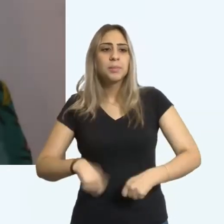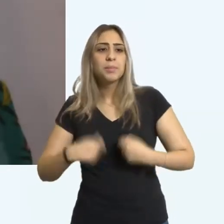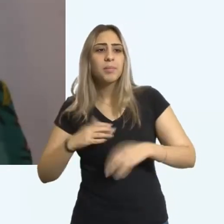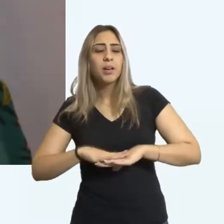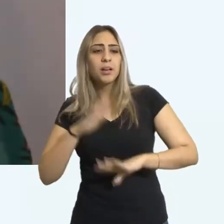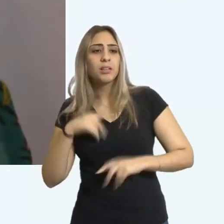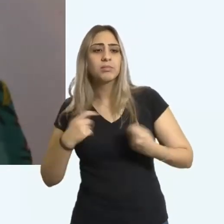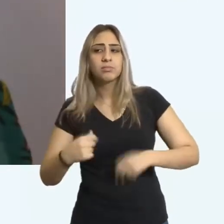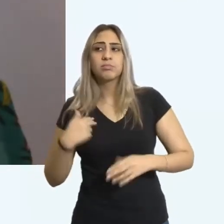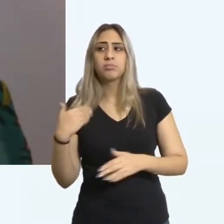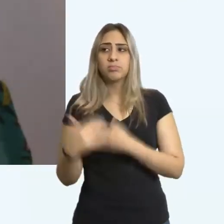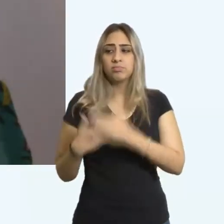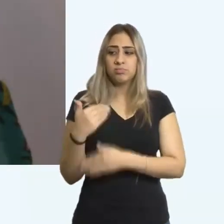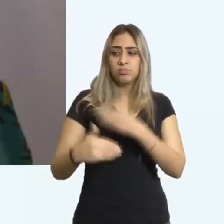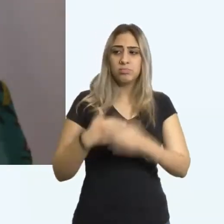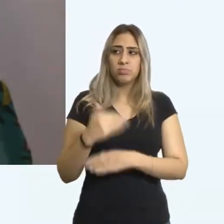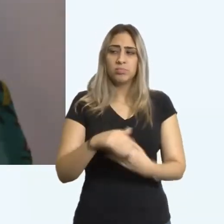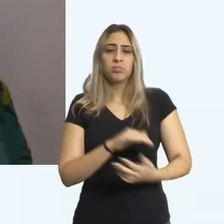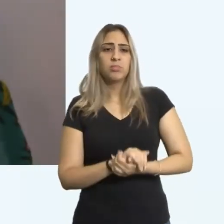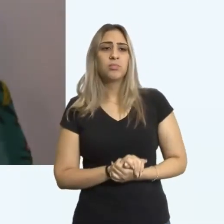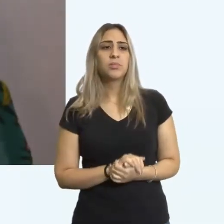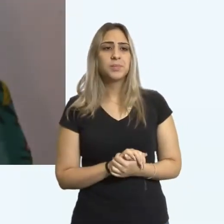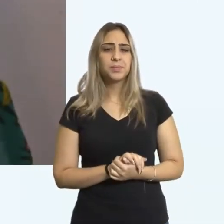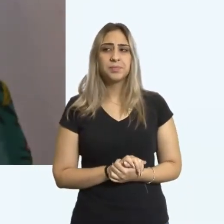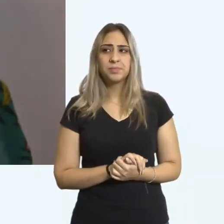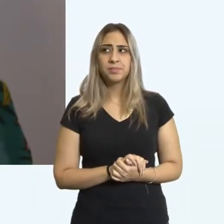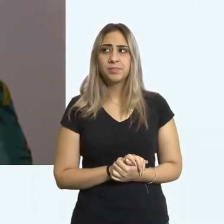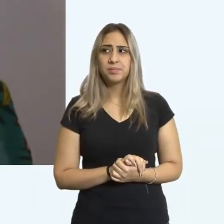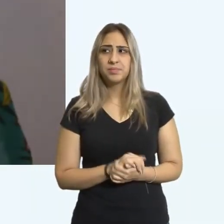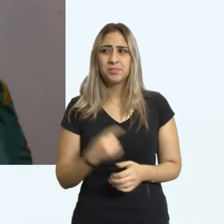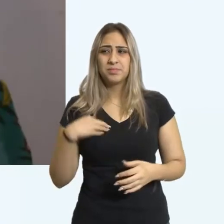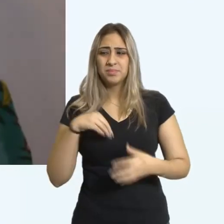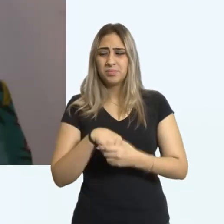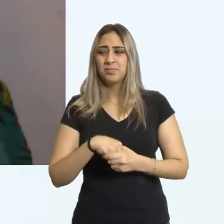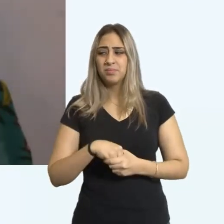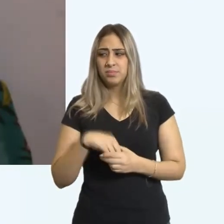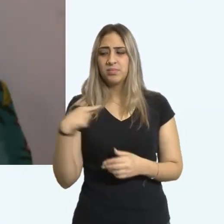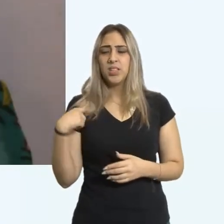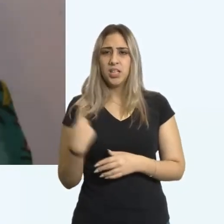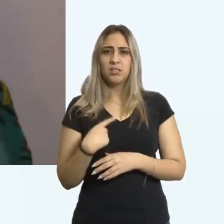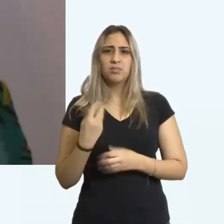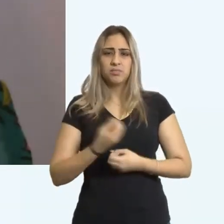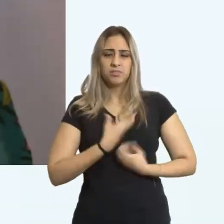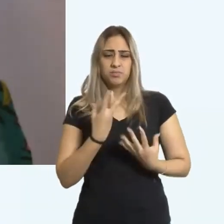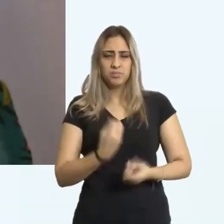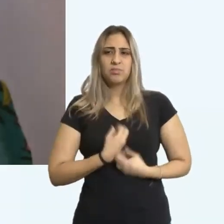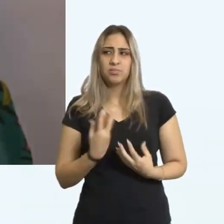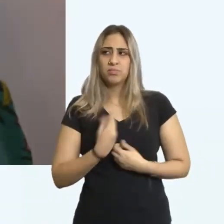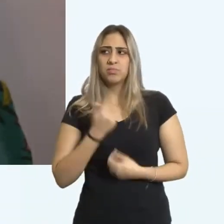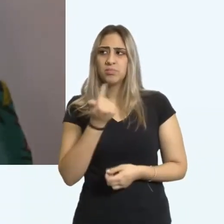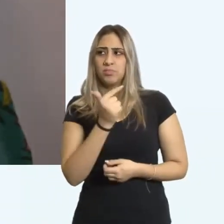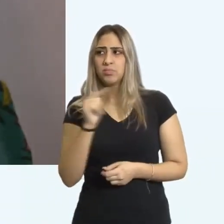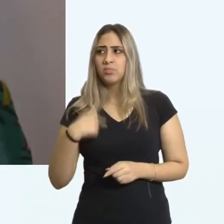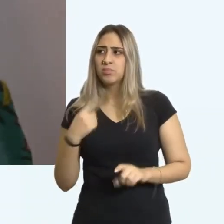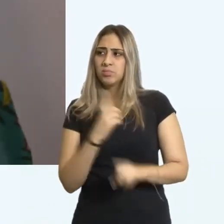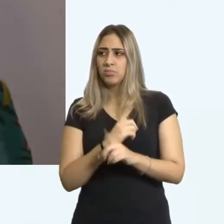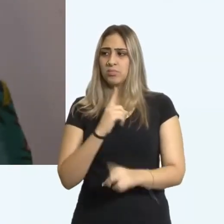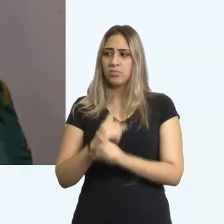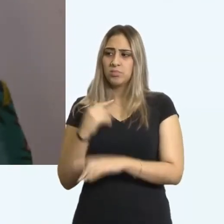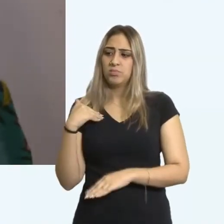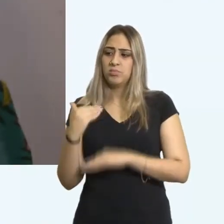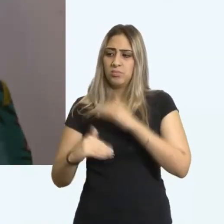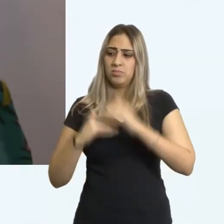sentiam confortáveis são usados utilizavam fotografia outros o poema outro simples descobriram